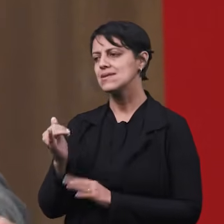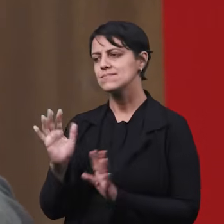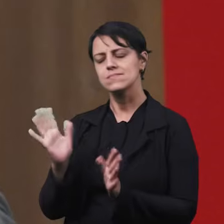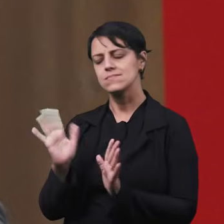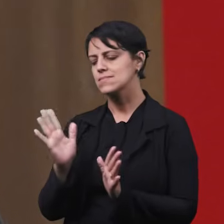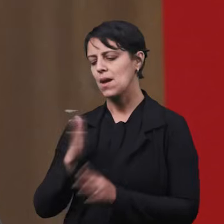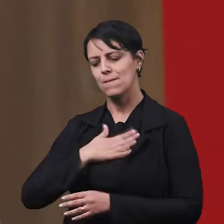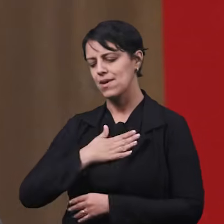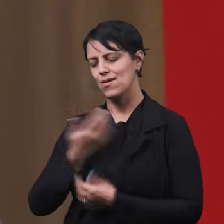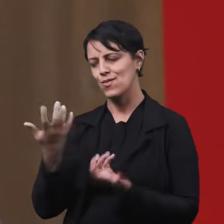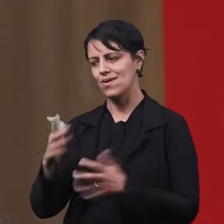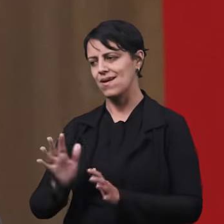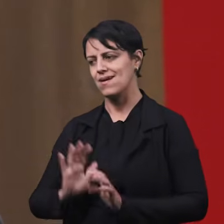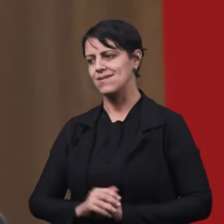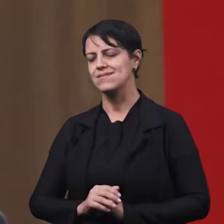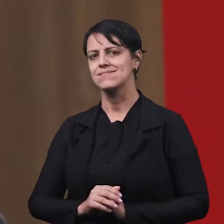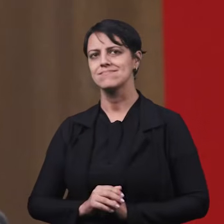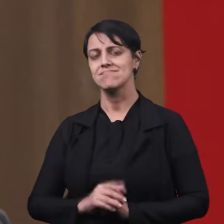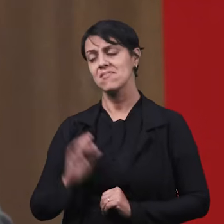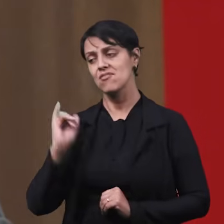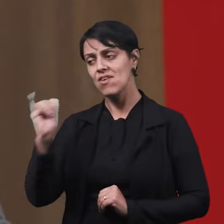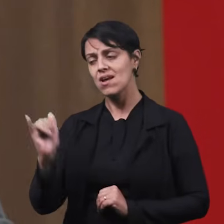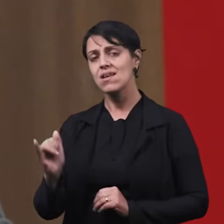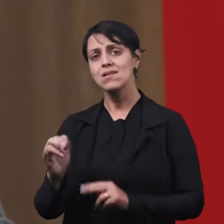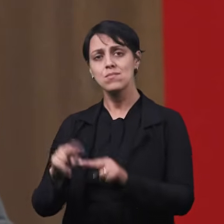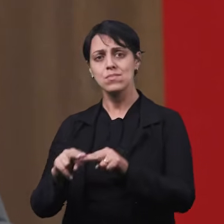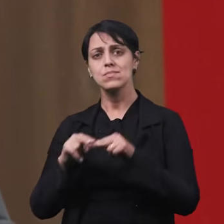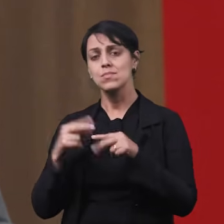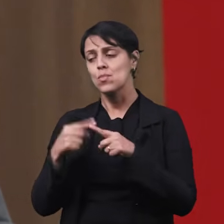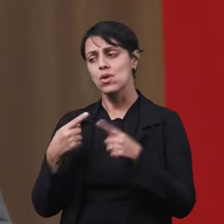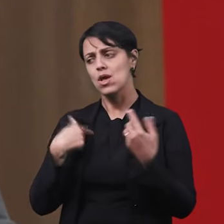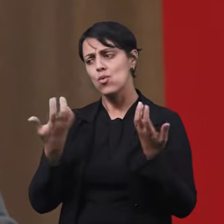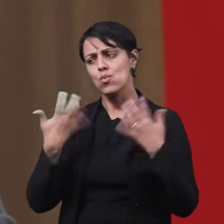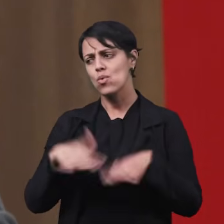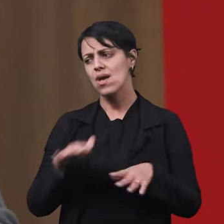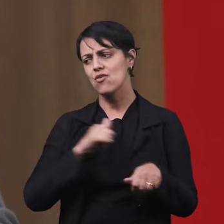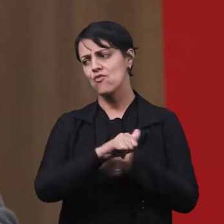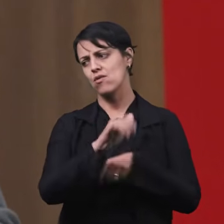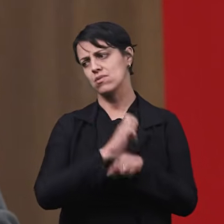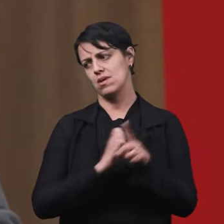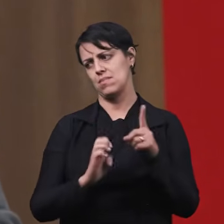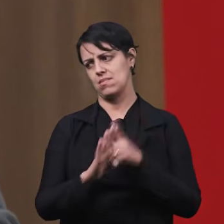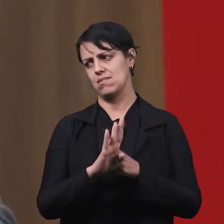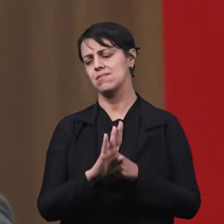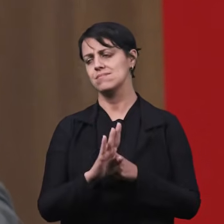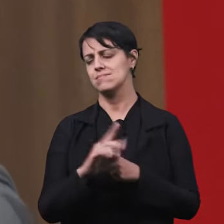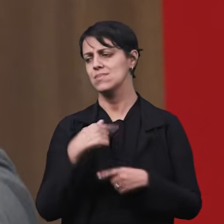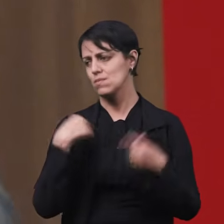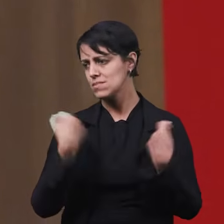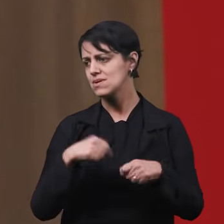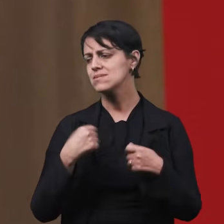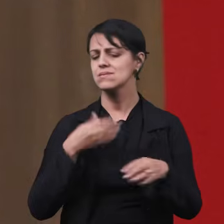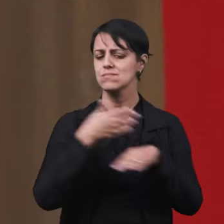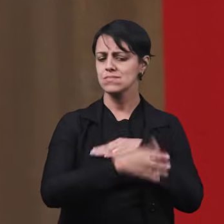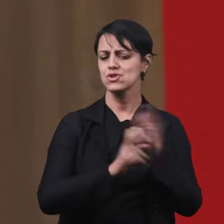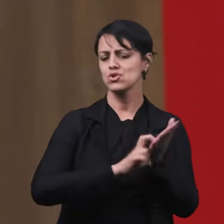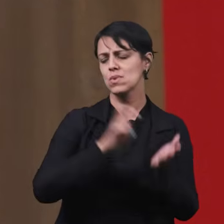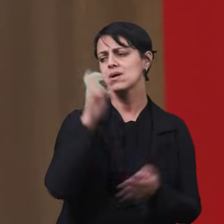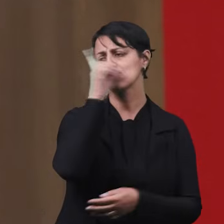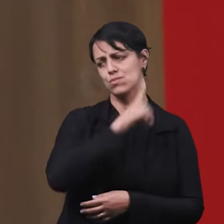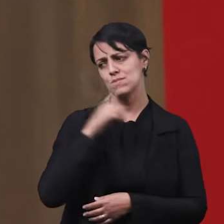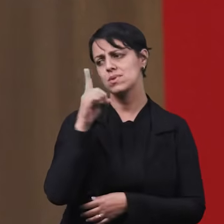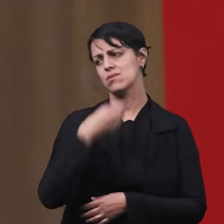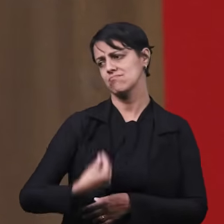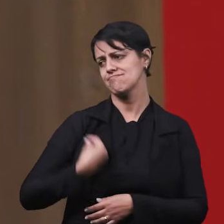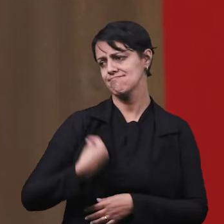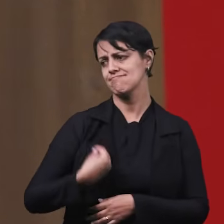seguinte: não é para mim. E disse por quê? Porque eu não quero deixar de participar do culto domingo de manhã na minha